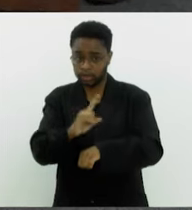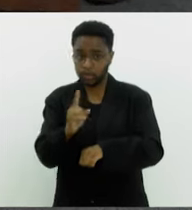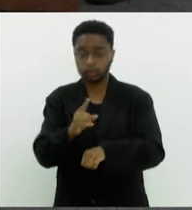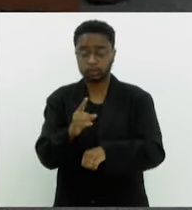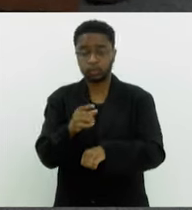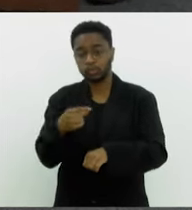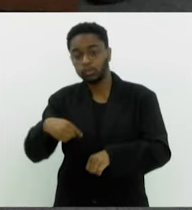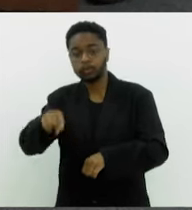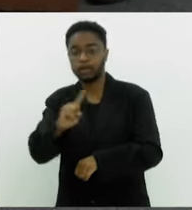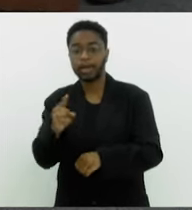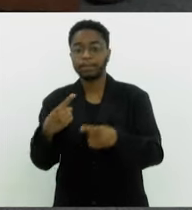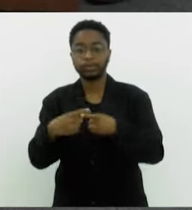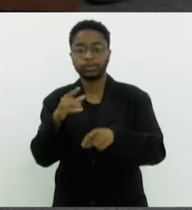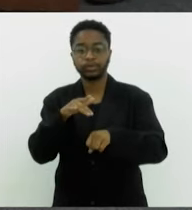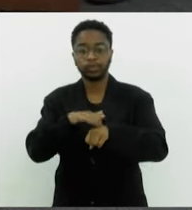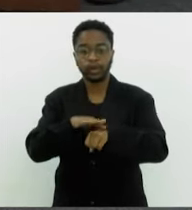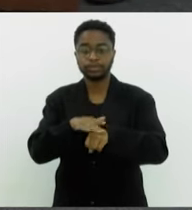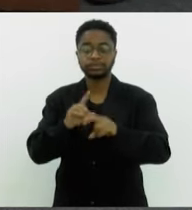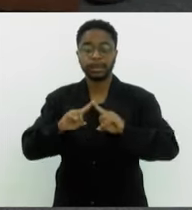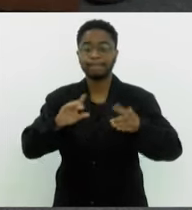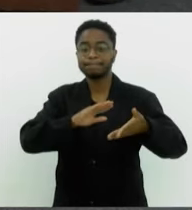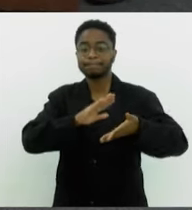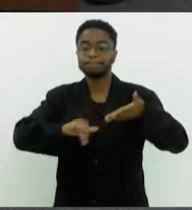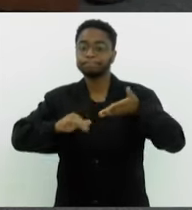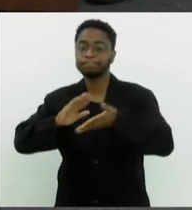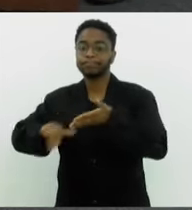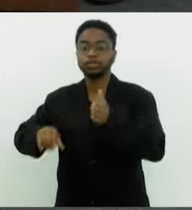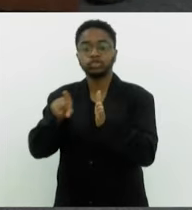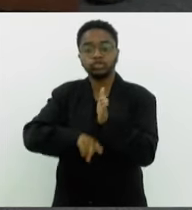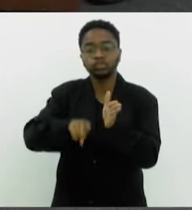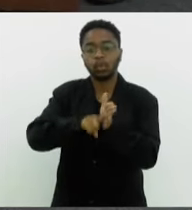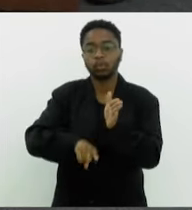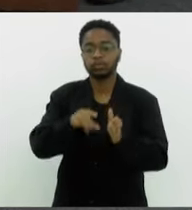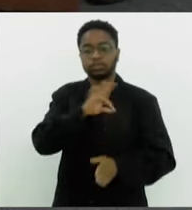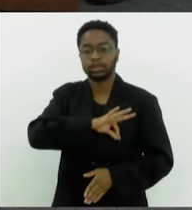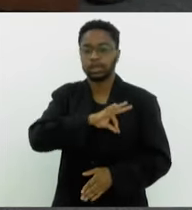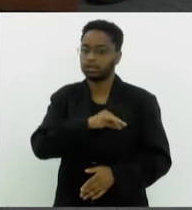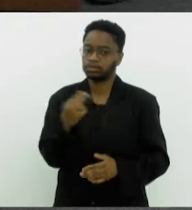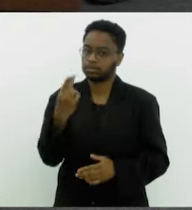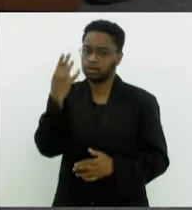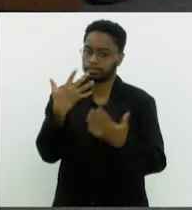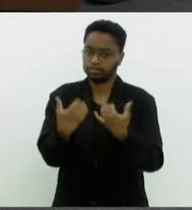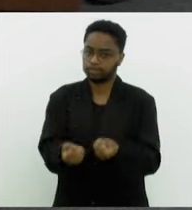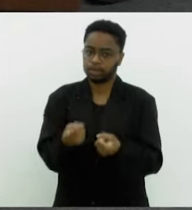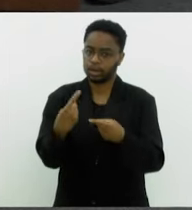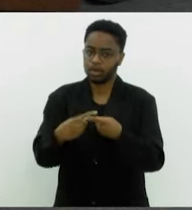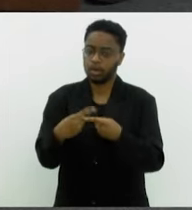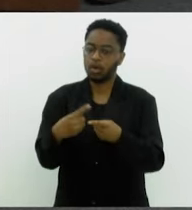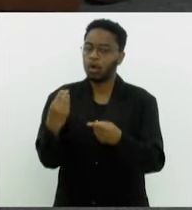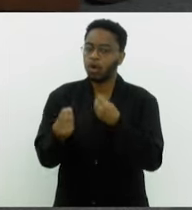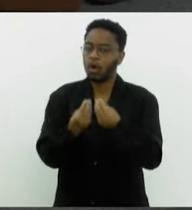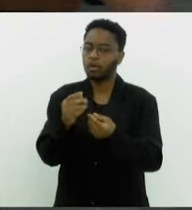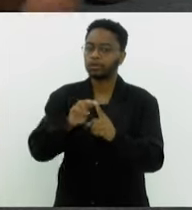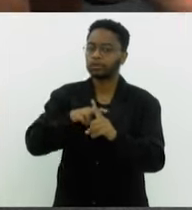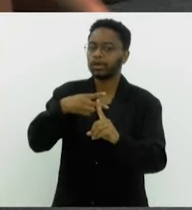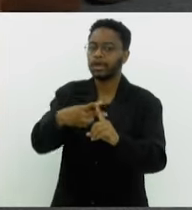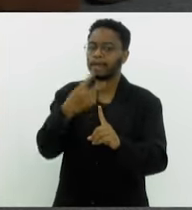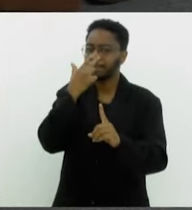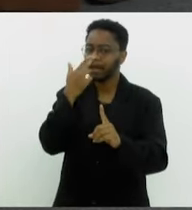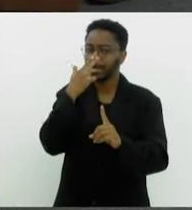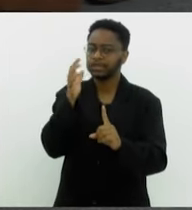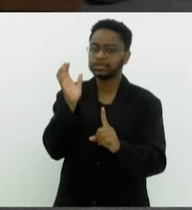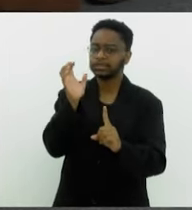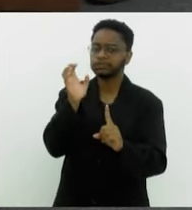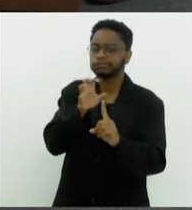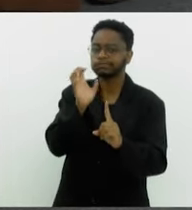doente, ele perde uma parte do salário. Isso é inaceitável. Uma gratificação desse tipo, na nossa avaliação, configura até uma situação de